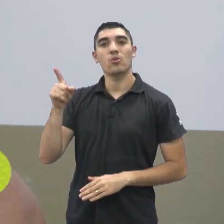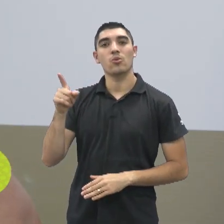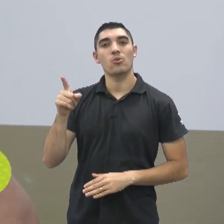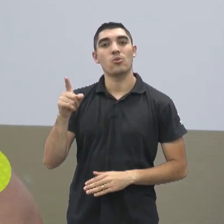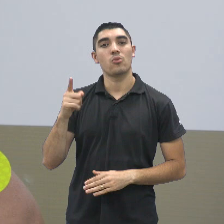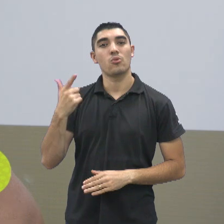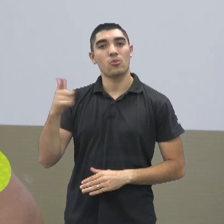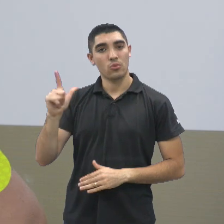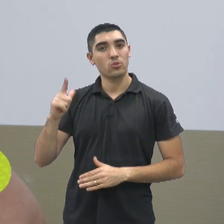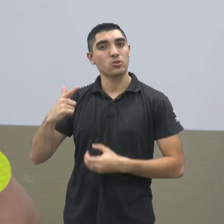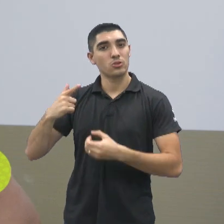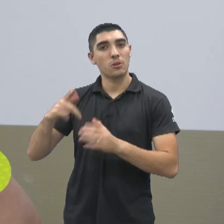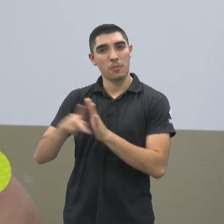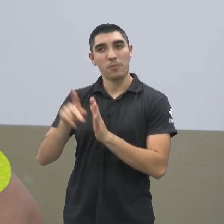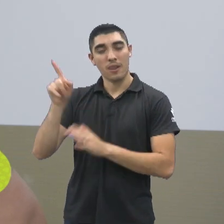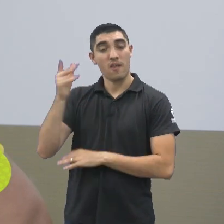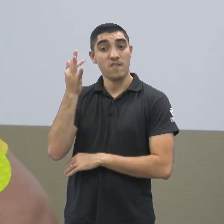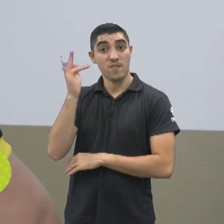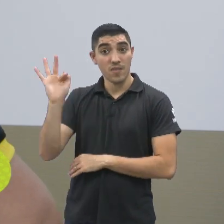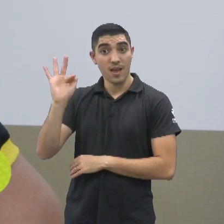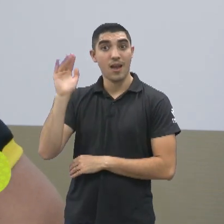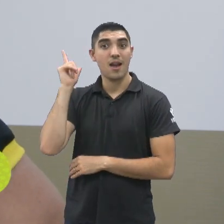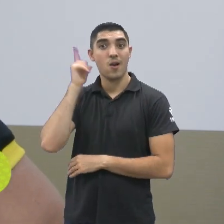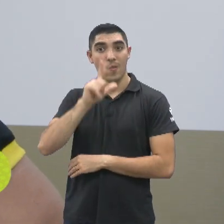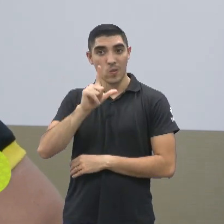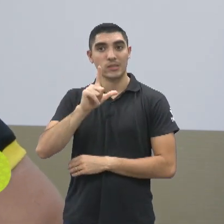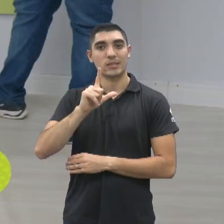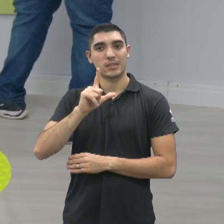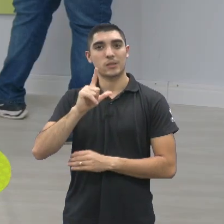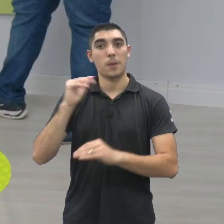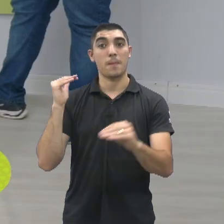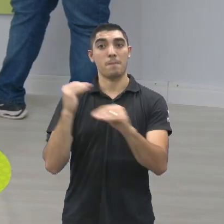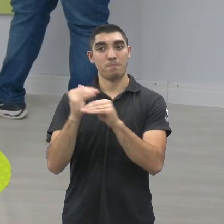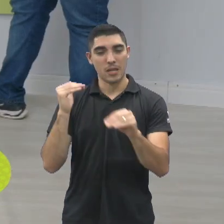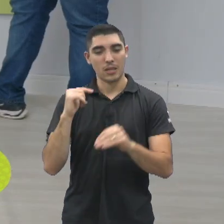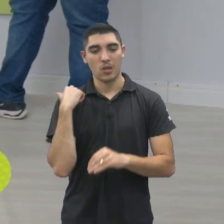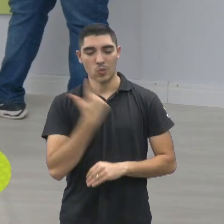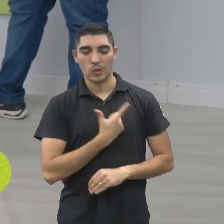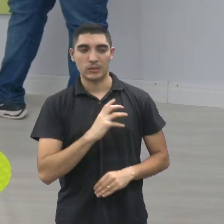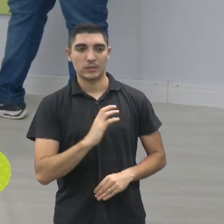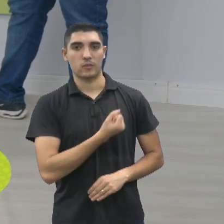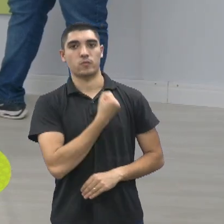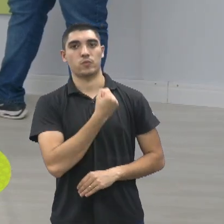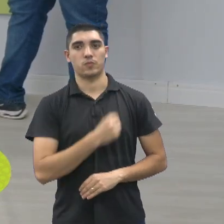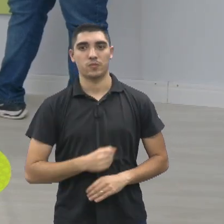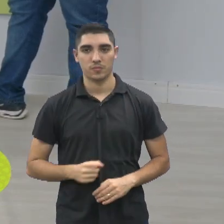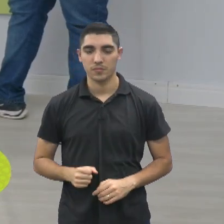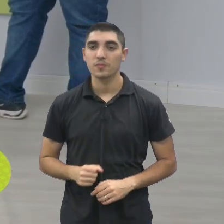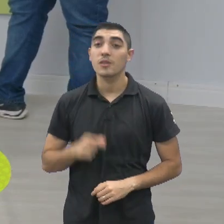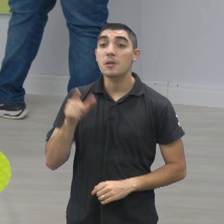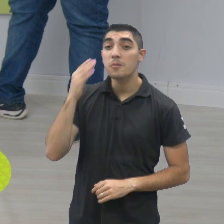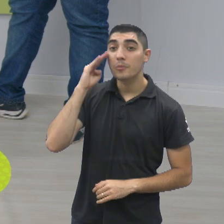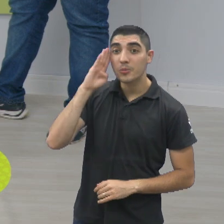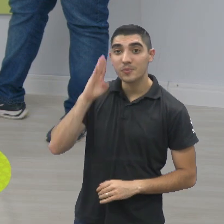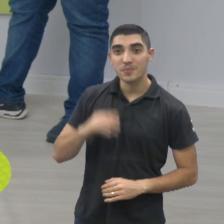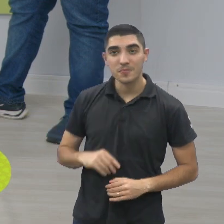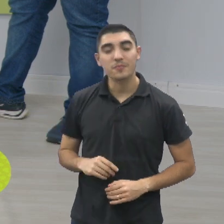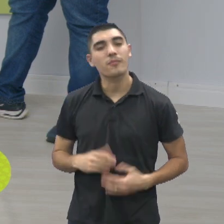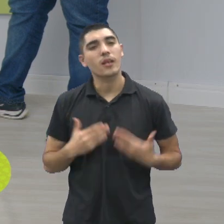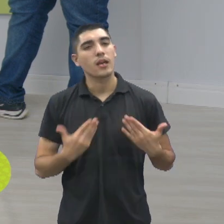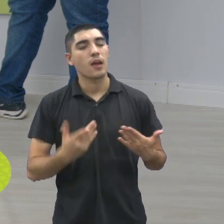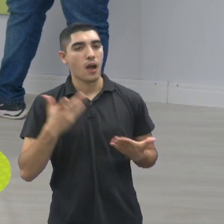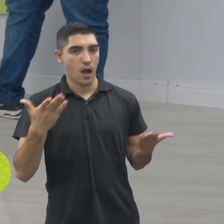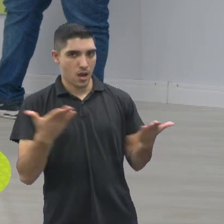40 e poucos minutos lá em Franca também e acabou nos livrando. Que coisa. Brunão? E agora, né, o